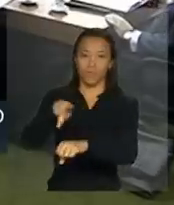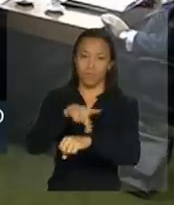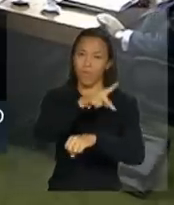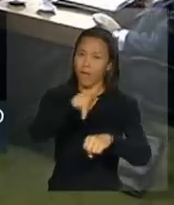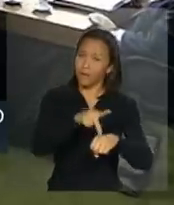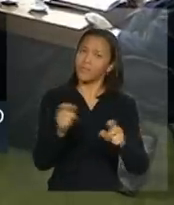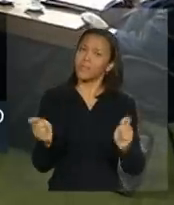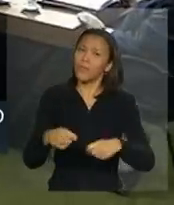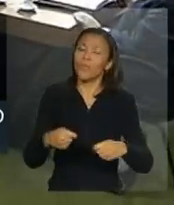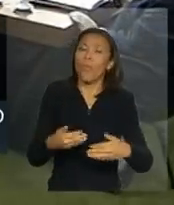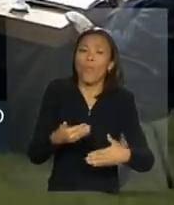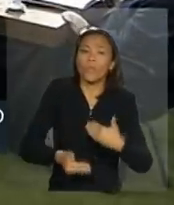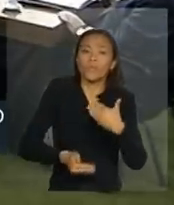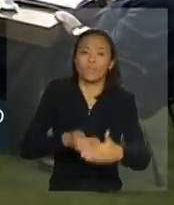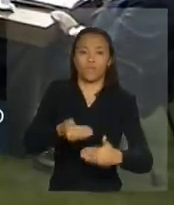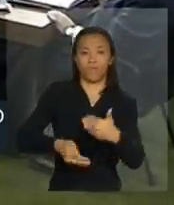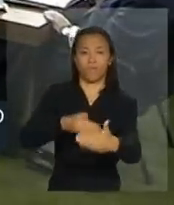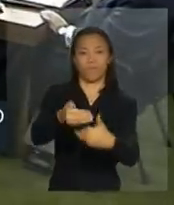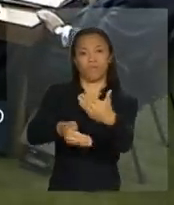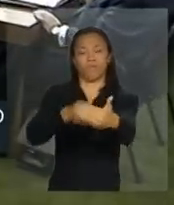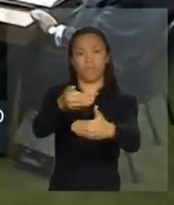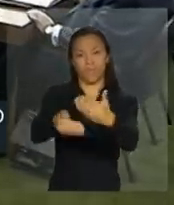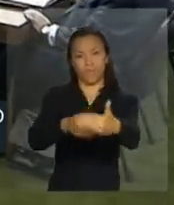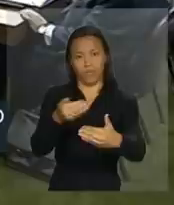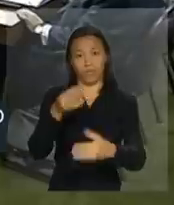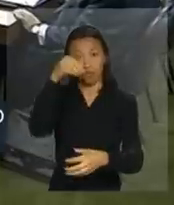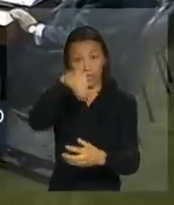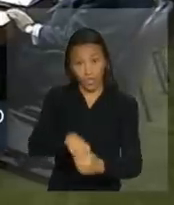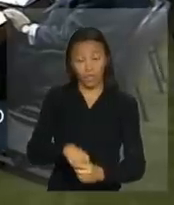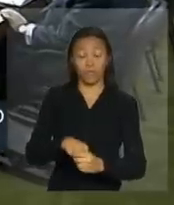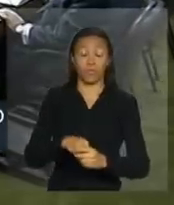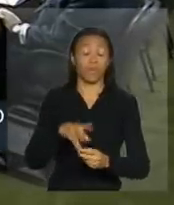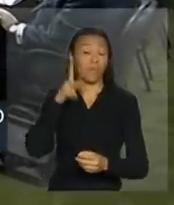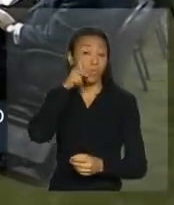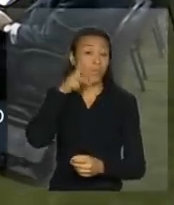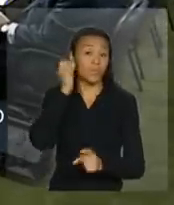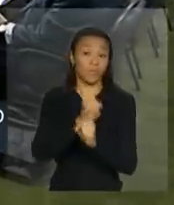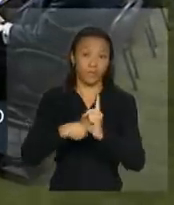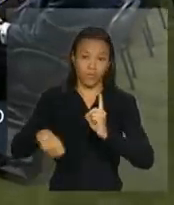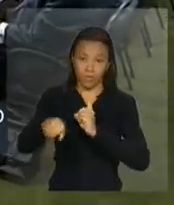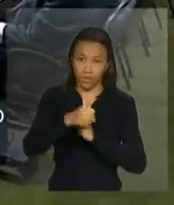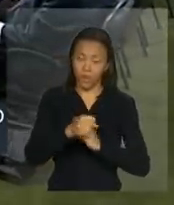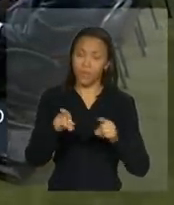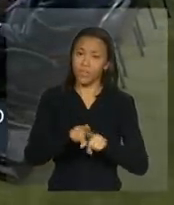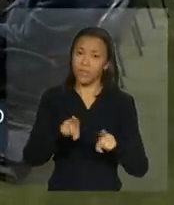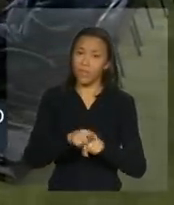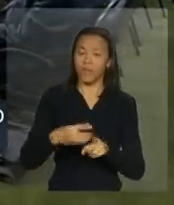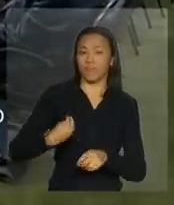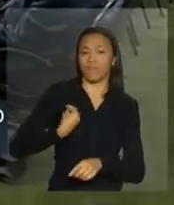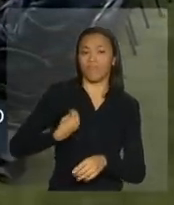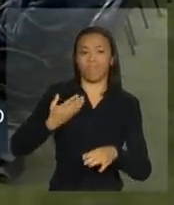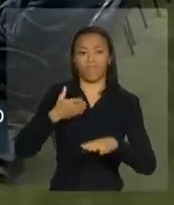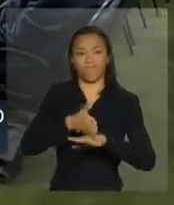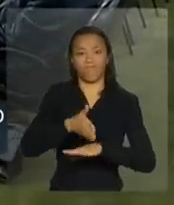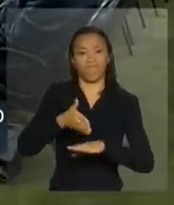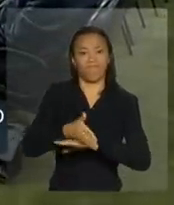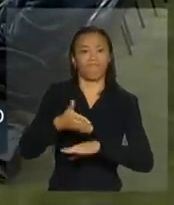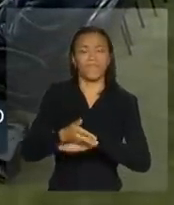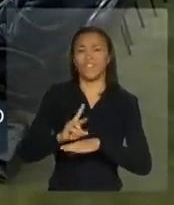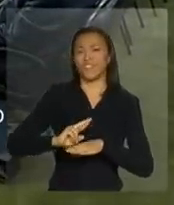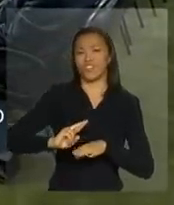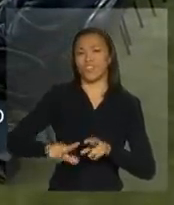em desenvolvimento no que se refere a políticas sociais e a participação dos